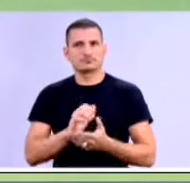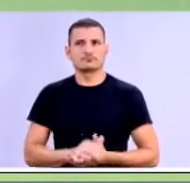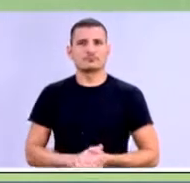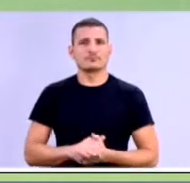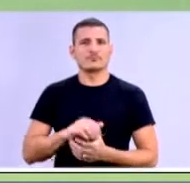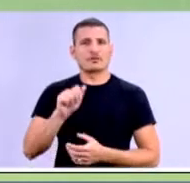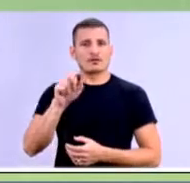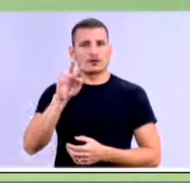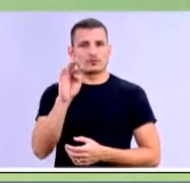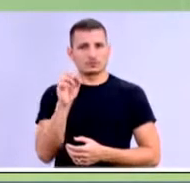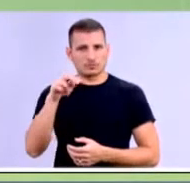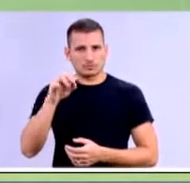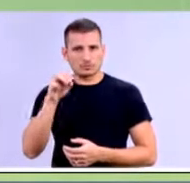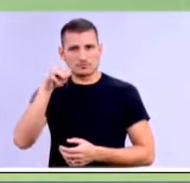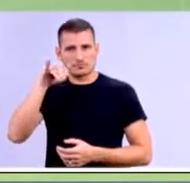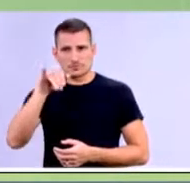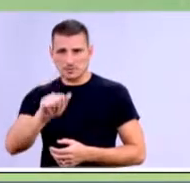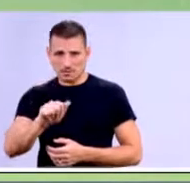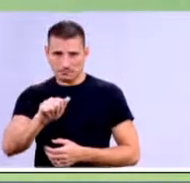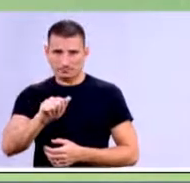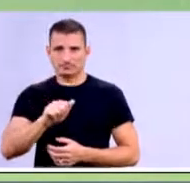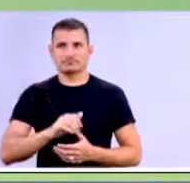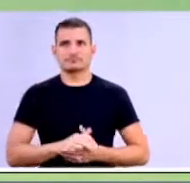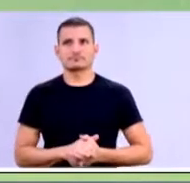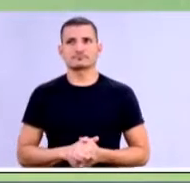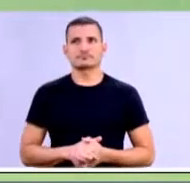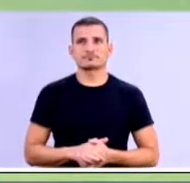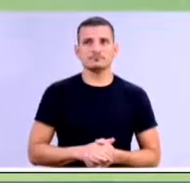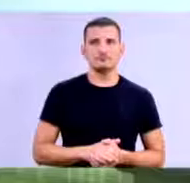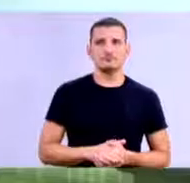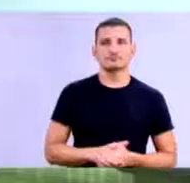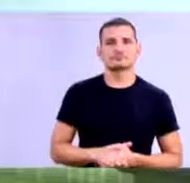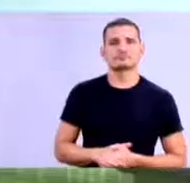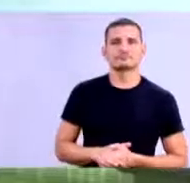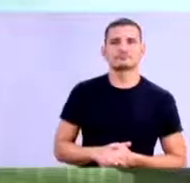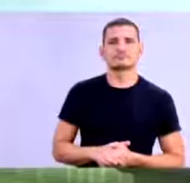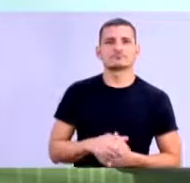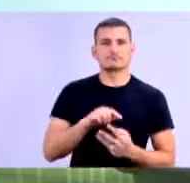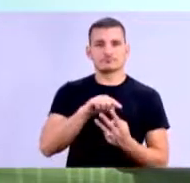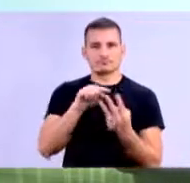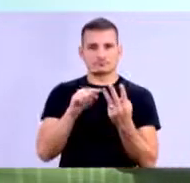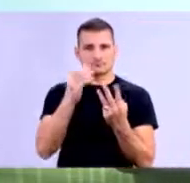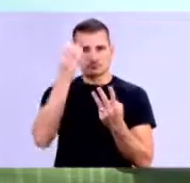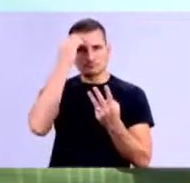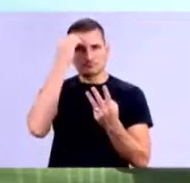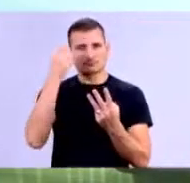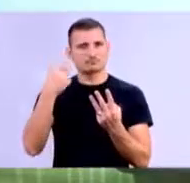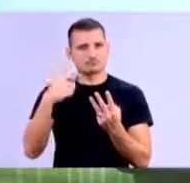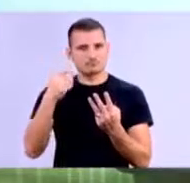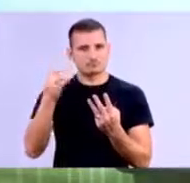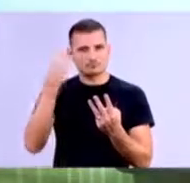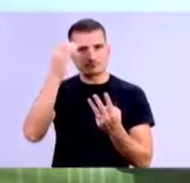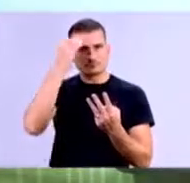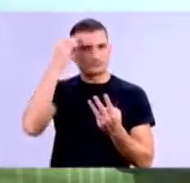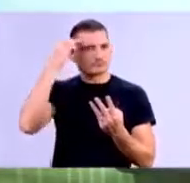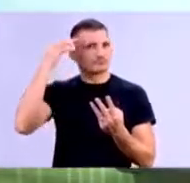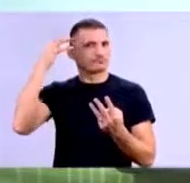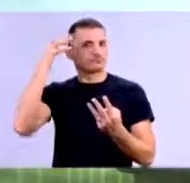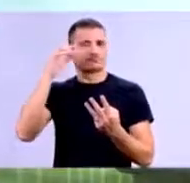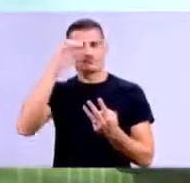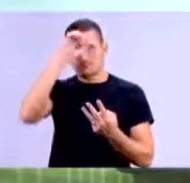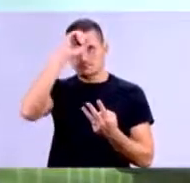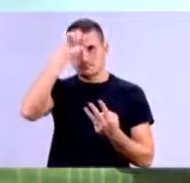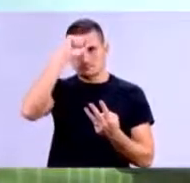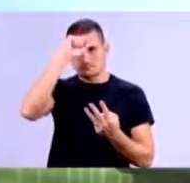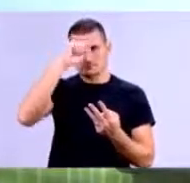Autonomia, interação e cooperação. Isso vai ter que ficar na cabeça para refletir, para aprender.